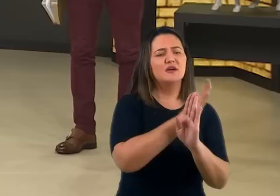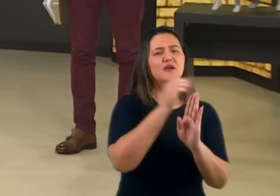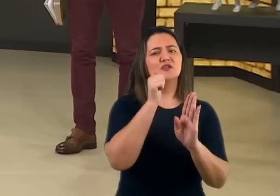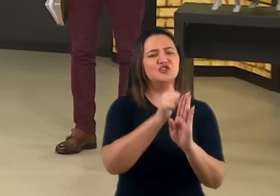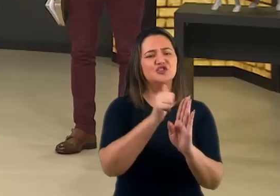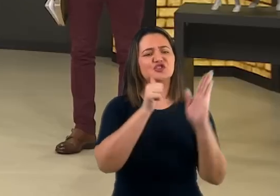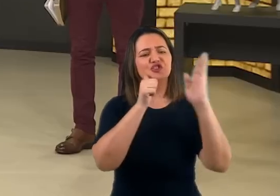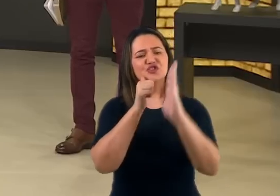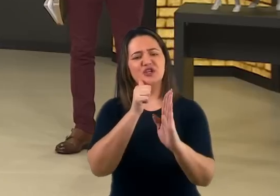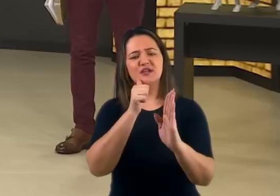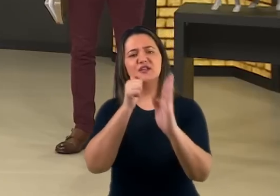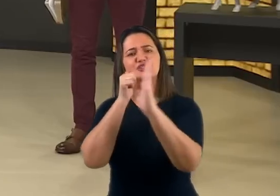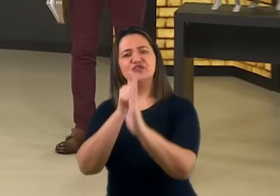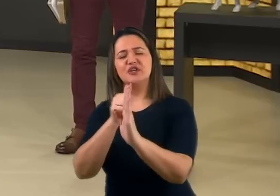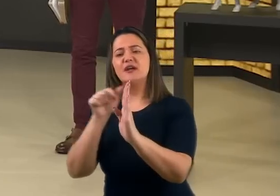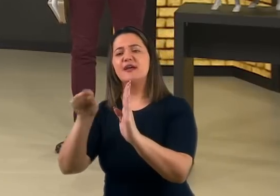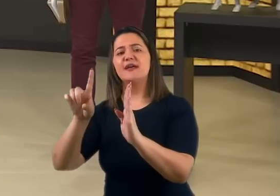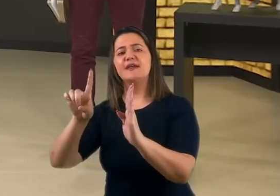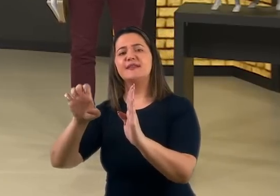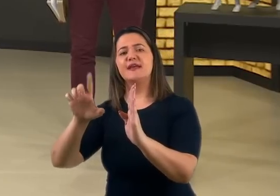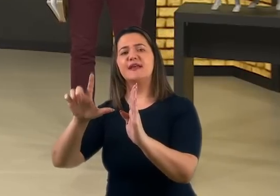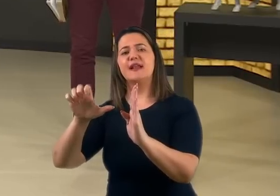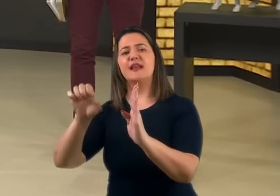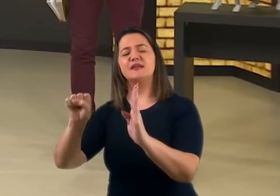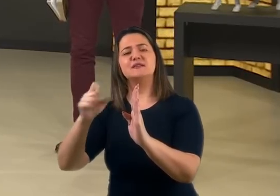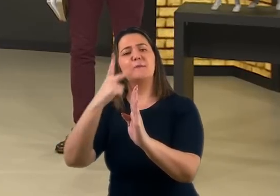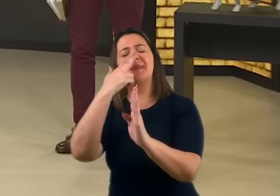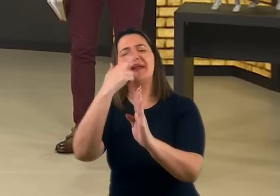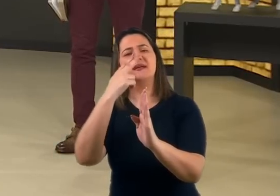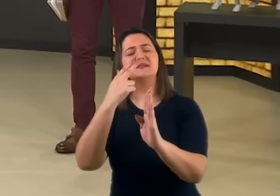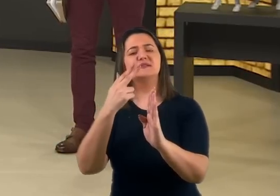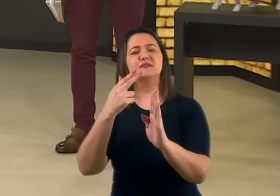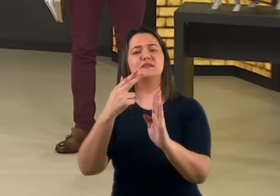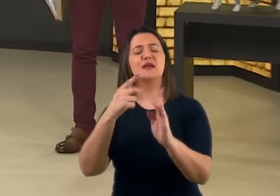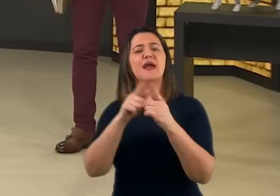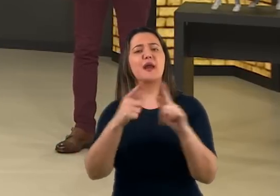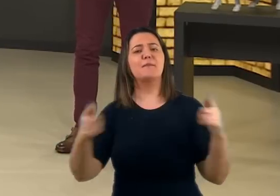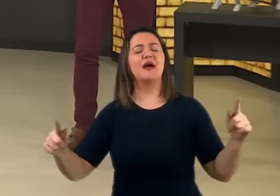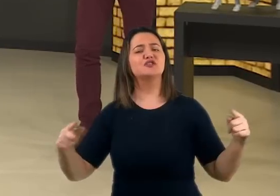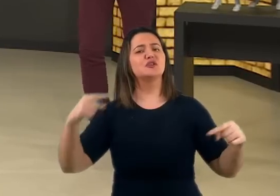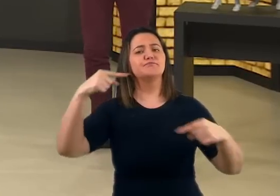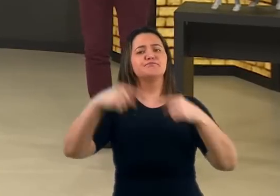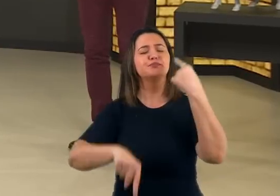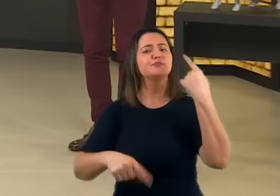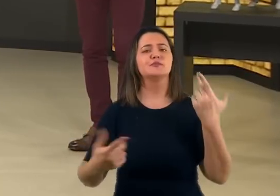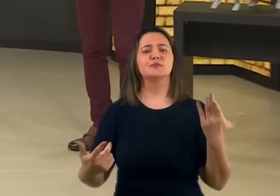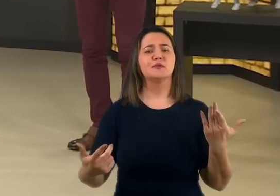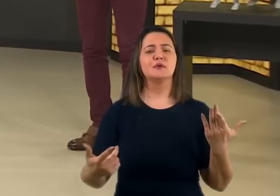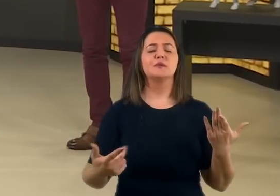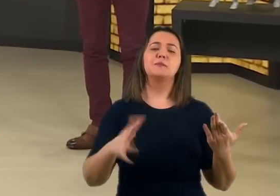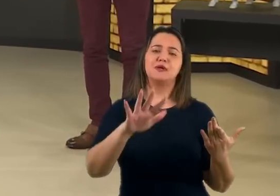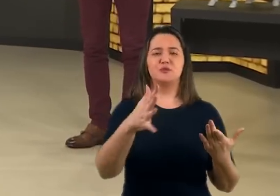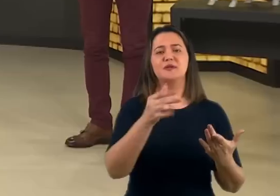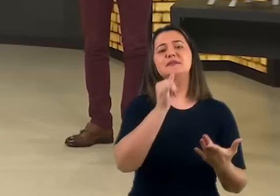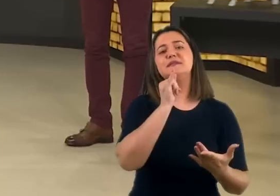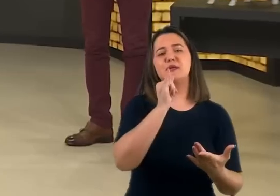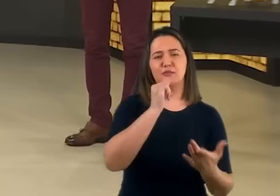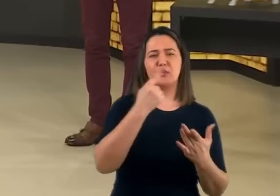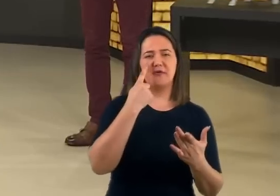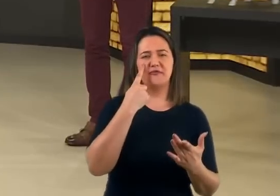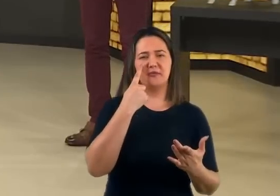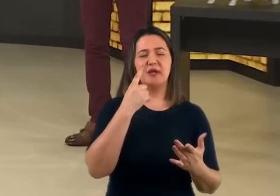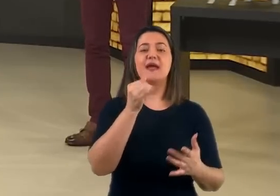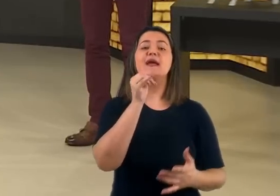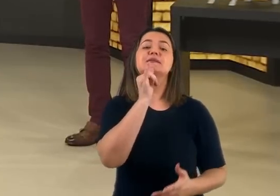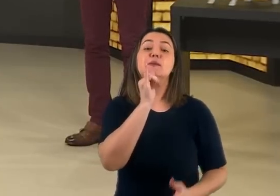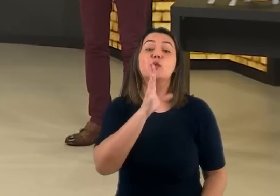que aparece no verso 9, revela uma incongruência gramatical. Seria mais ou menos como se eu escrevesse assim em português. Eu vou